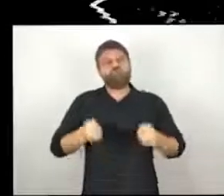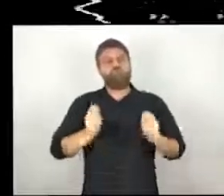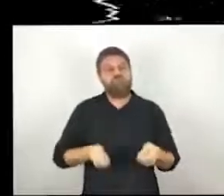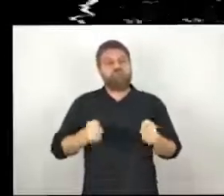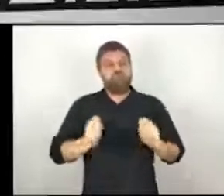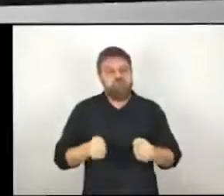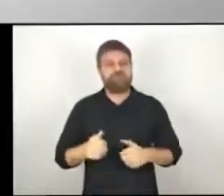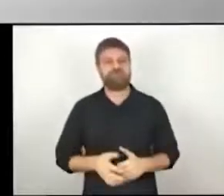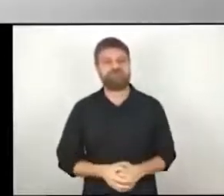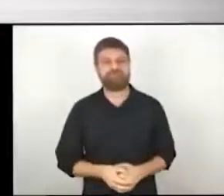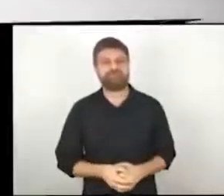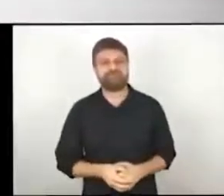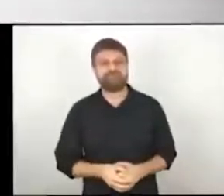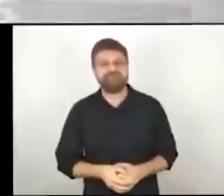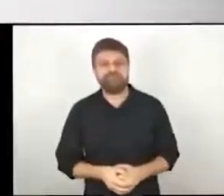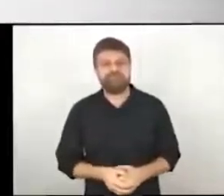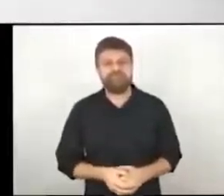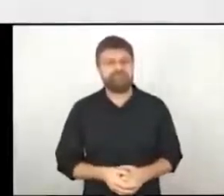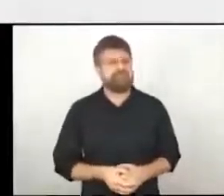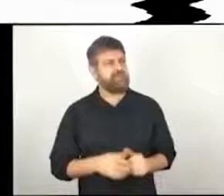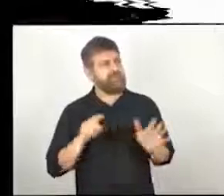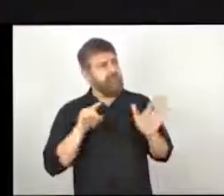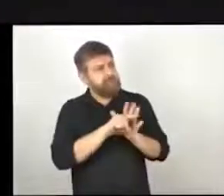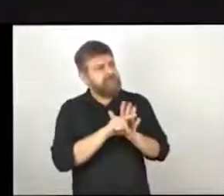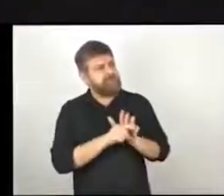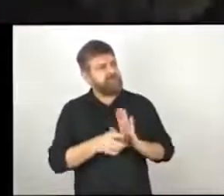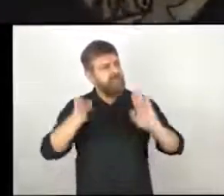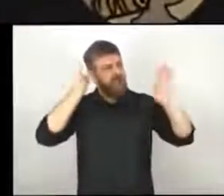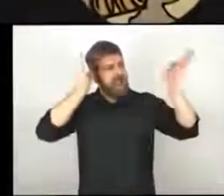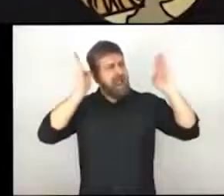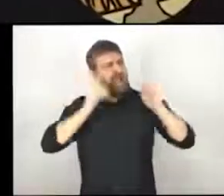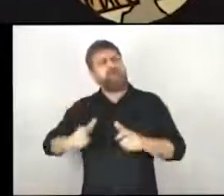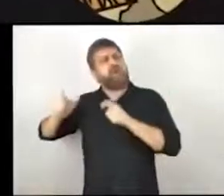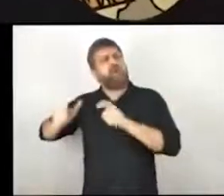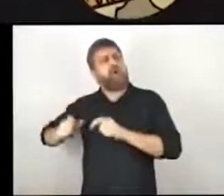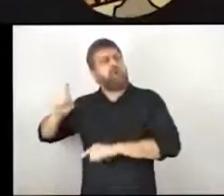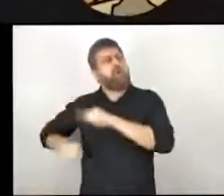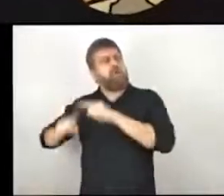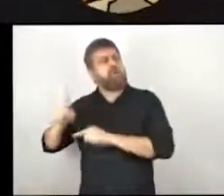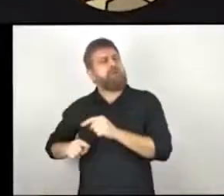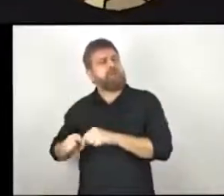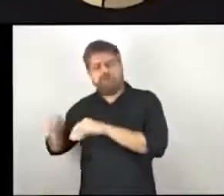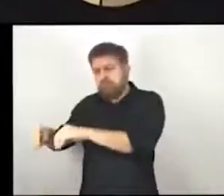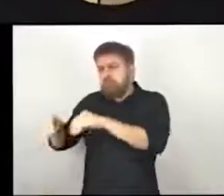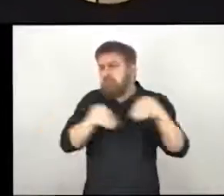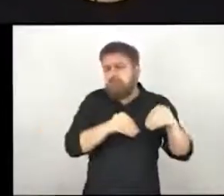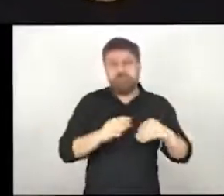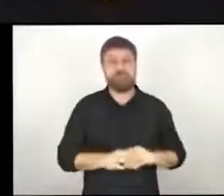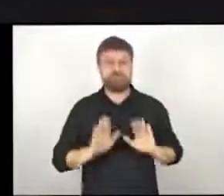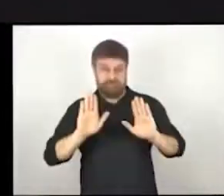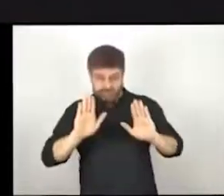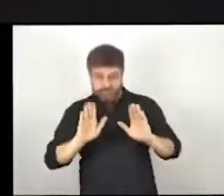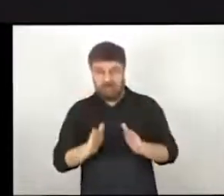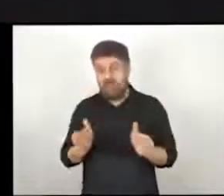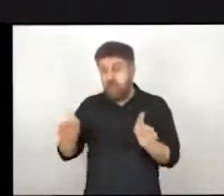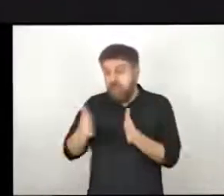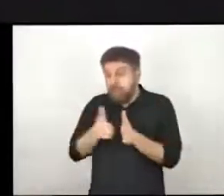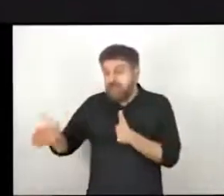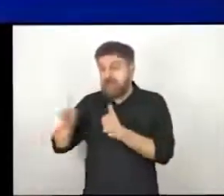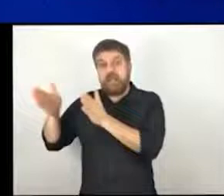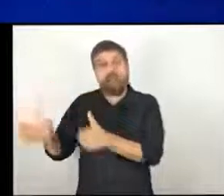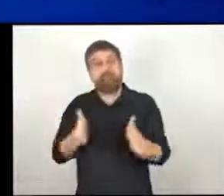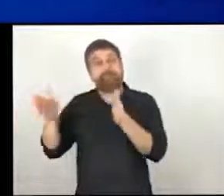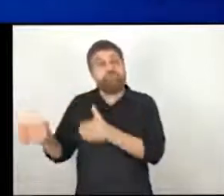carroça. Mas espera um pouquinho aí. Esse caminhão trouxe esse produto de onde? Chegamos na etapa